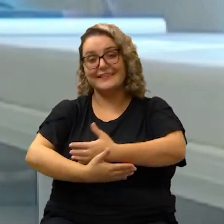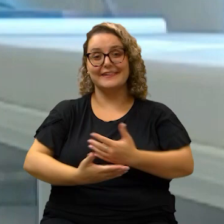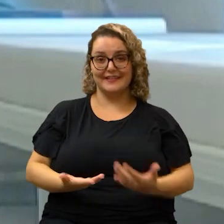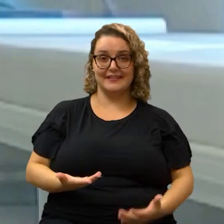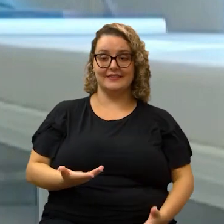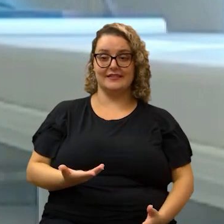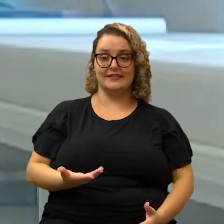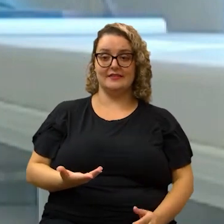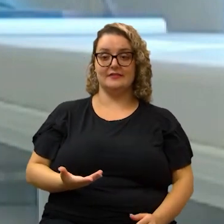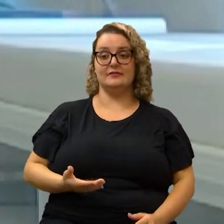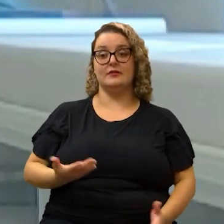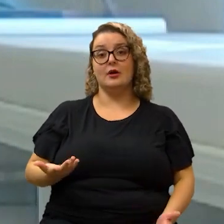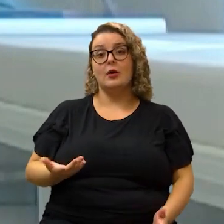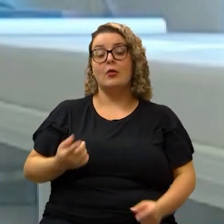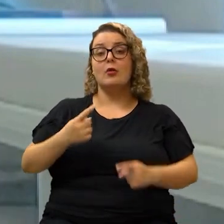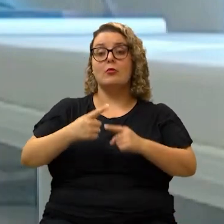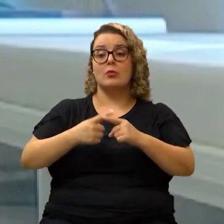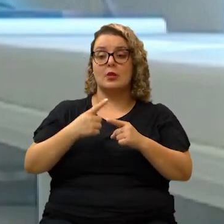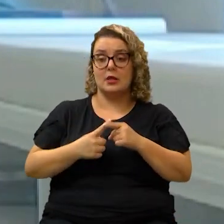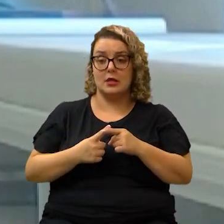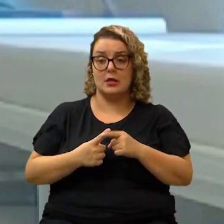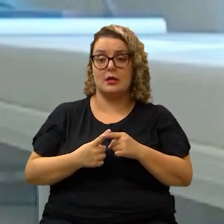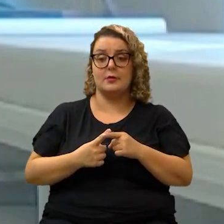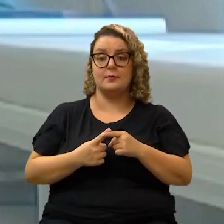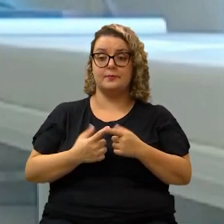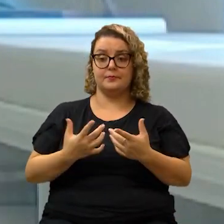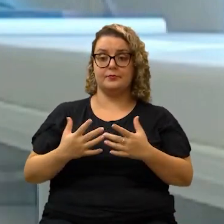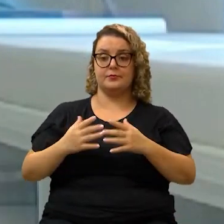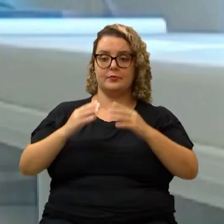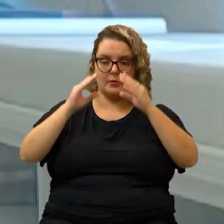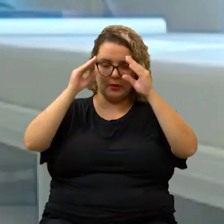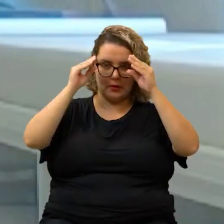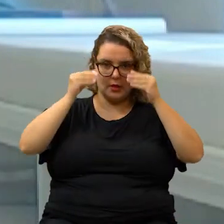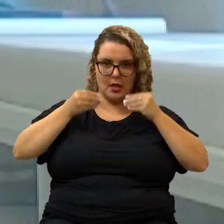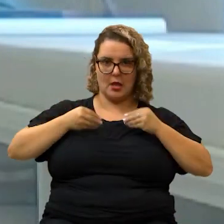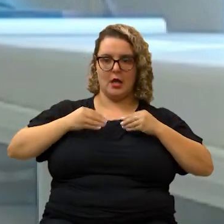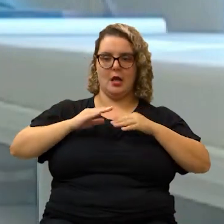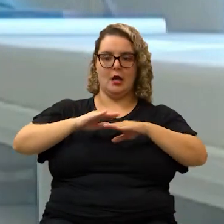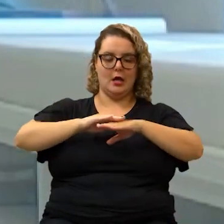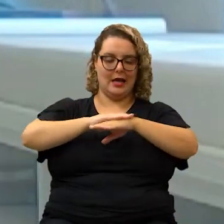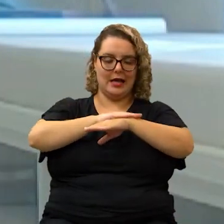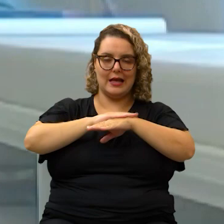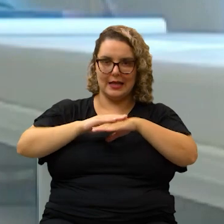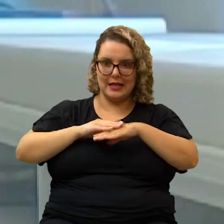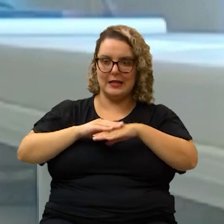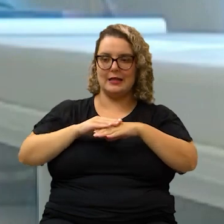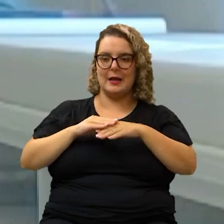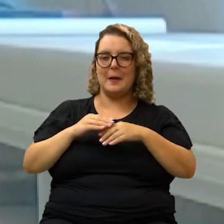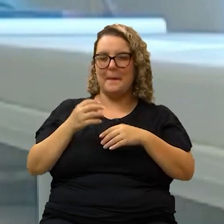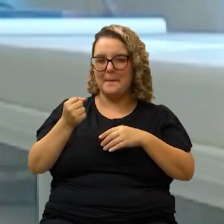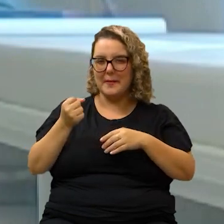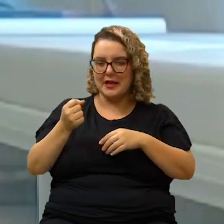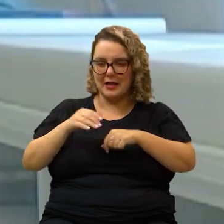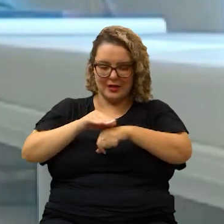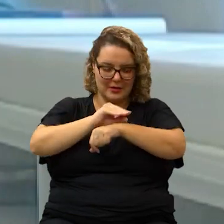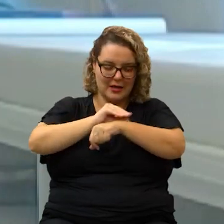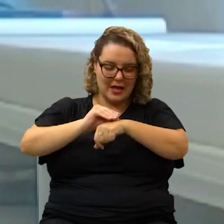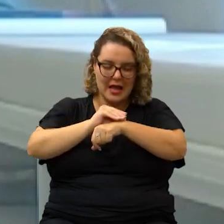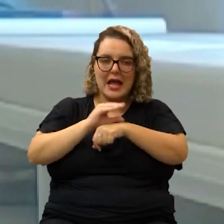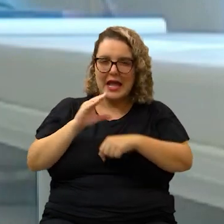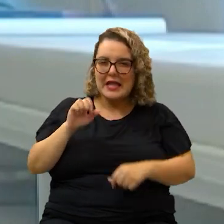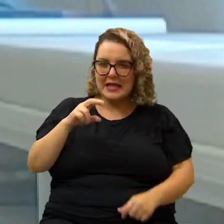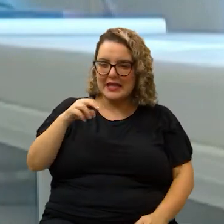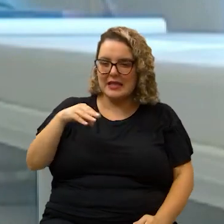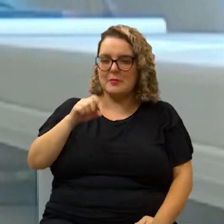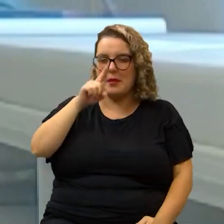aquele vernix que nasce na criança, cheira aquele creminho amarelo, ele seria um creme hidratante de proteção